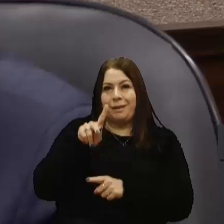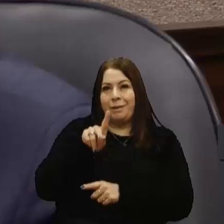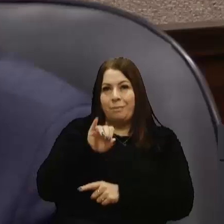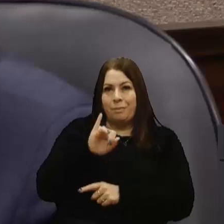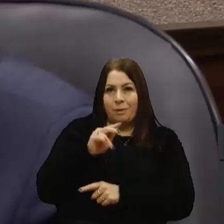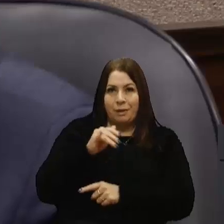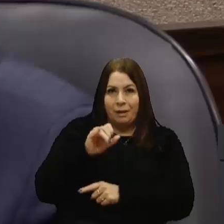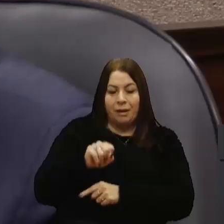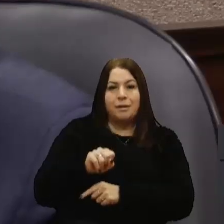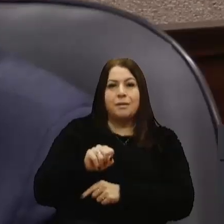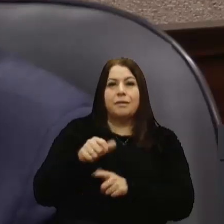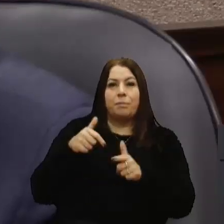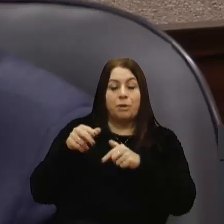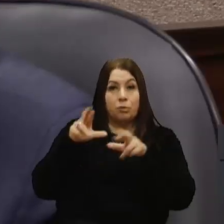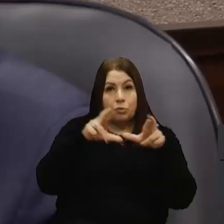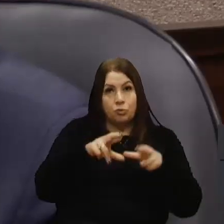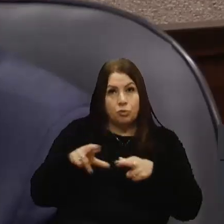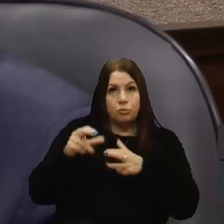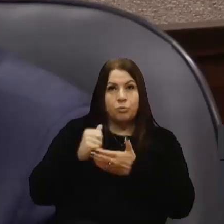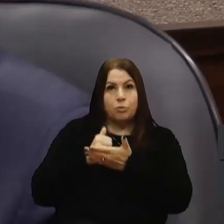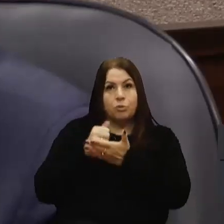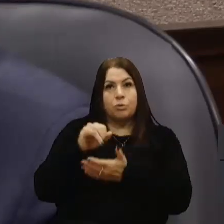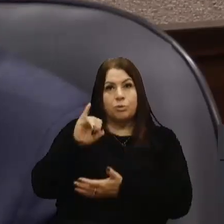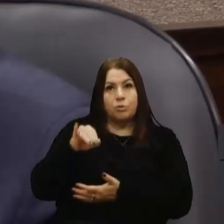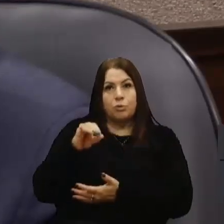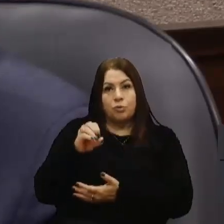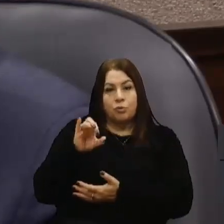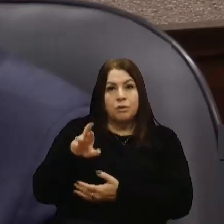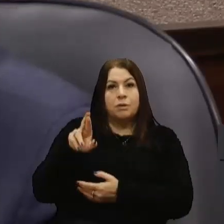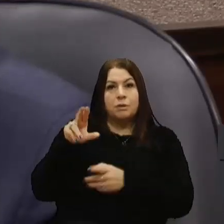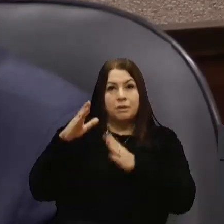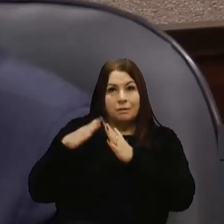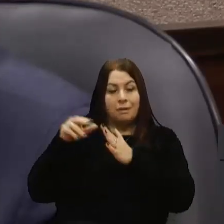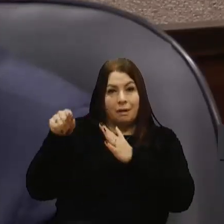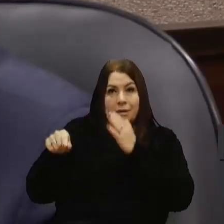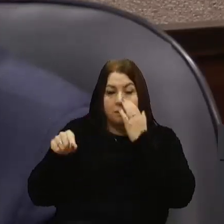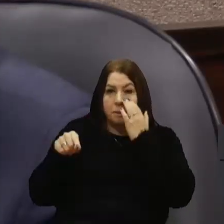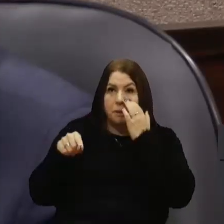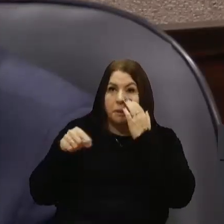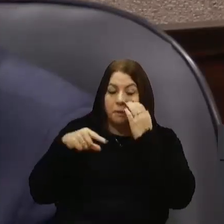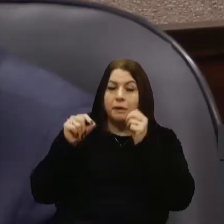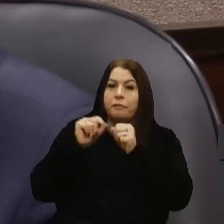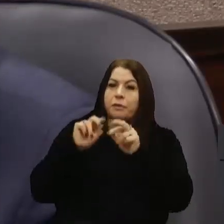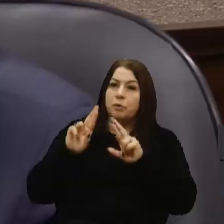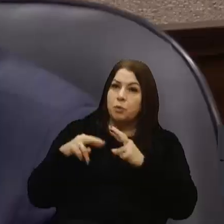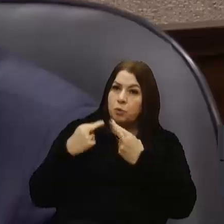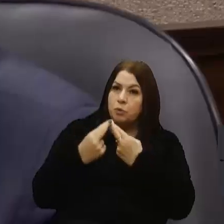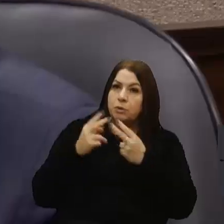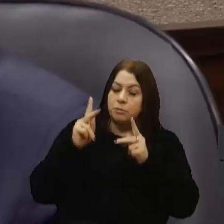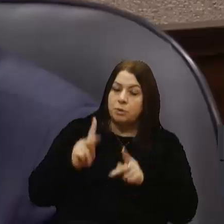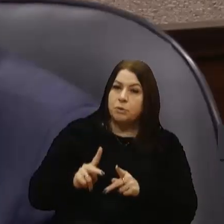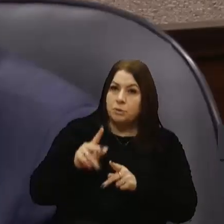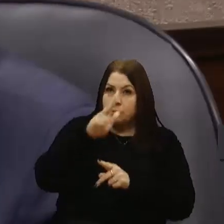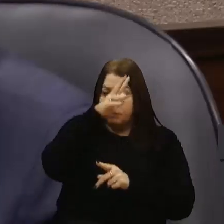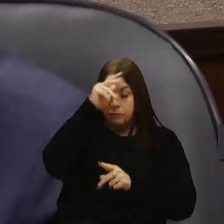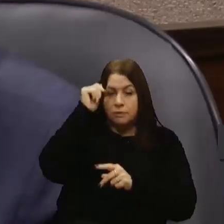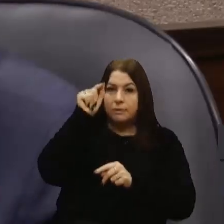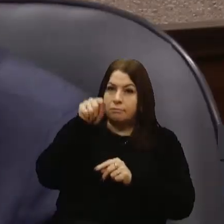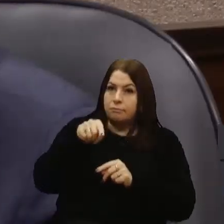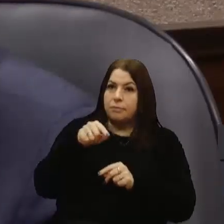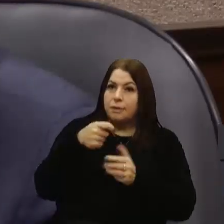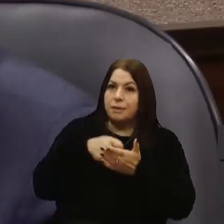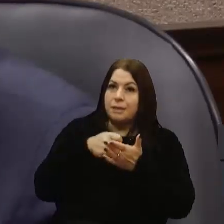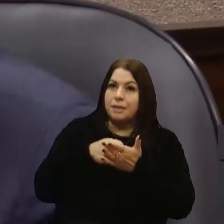trabalhado muito nessa região, né? O meu assessor Jocir mora aí nessa região, e a gente tem feito reuniões com o pessoal da Prefeitura para